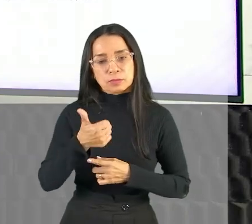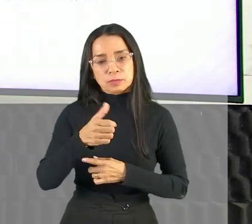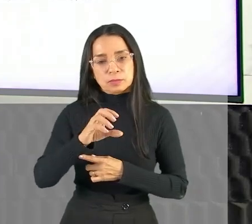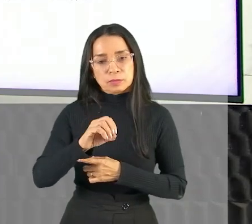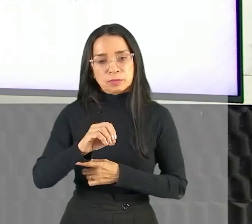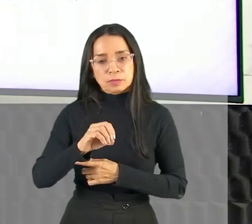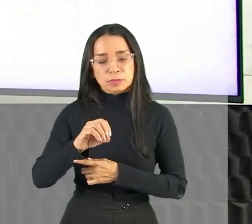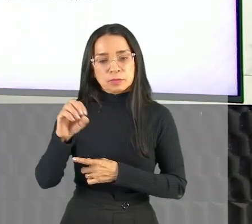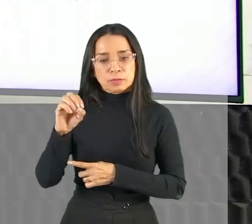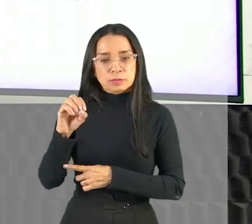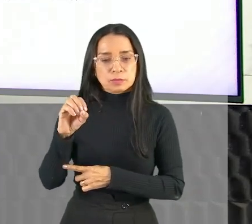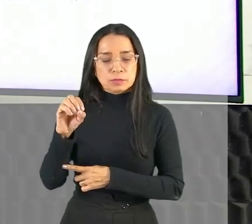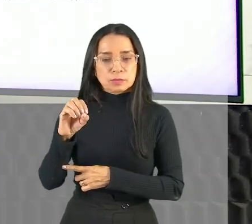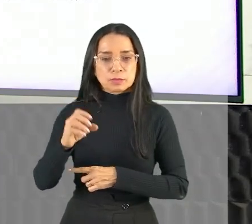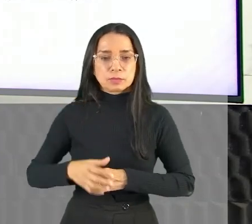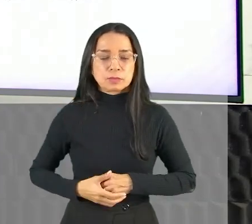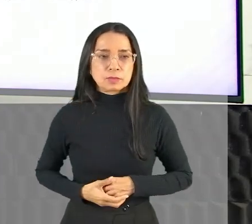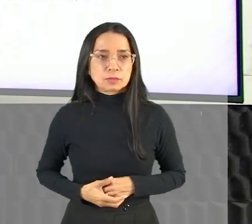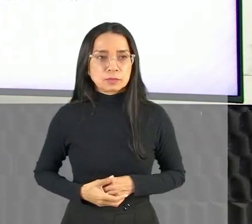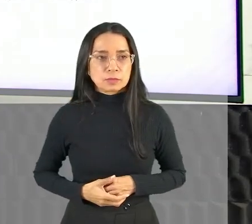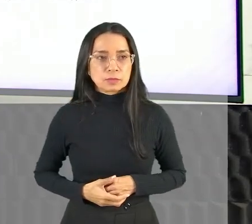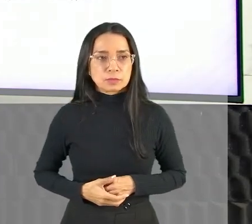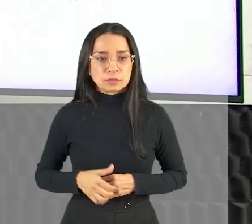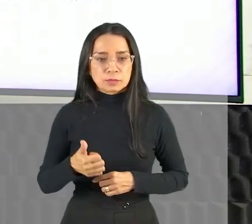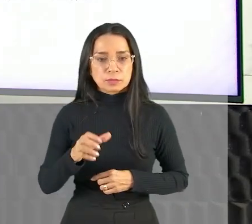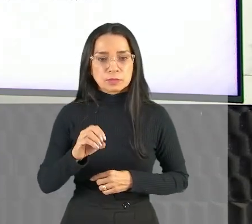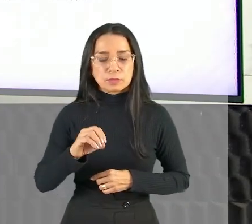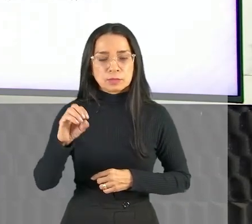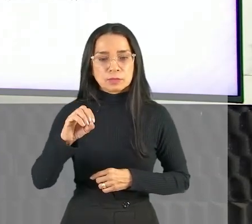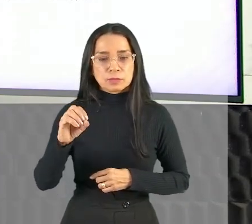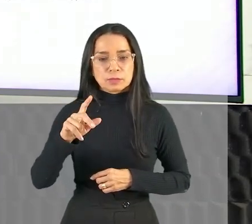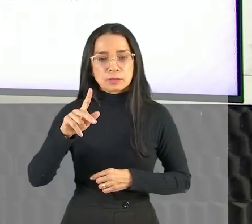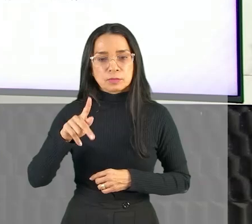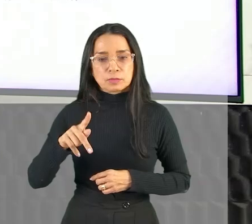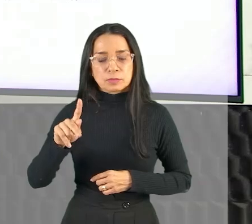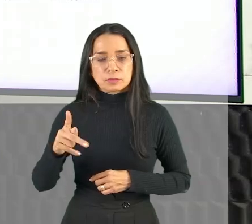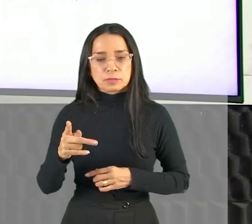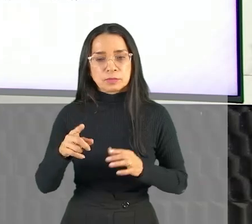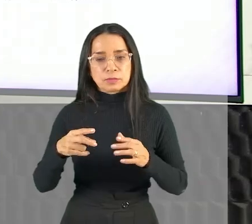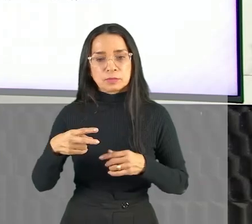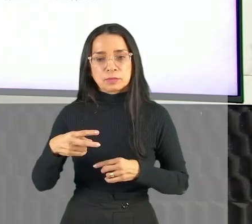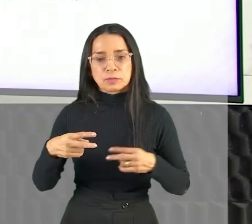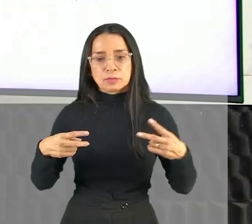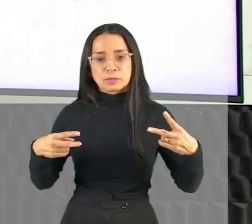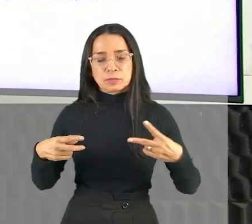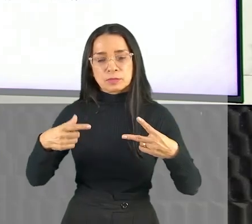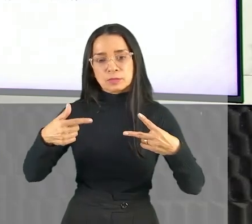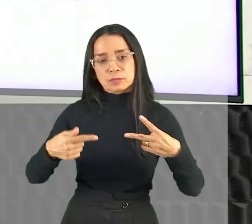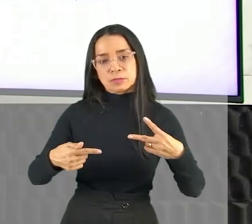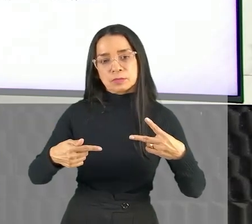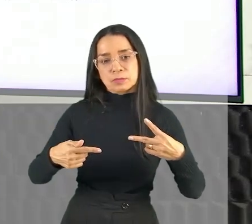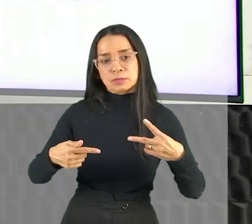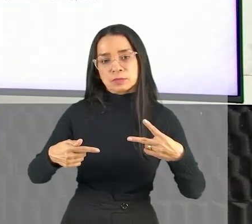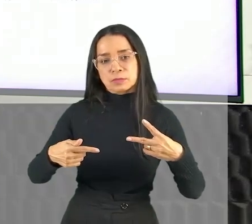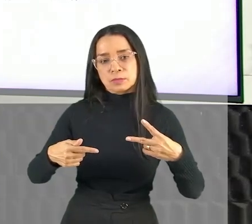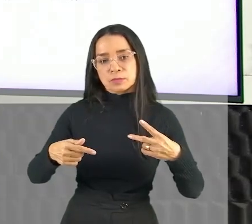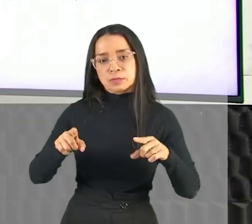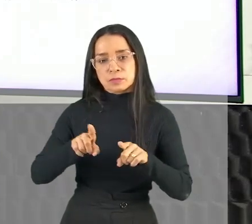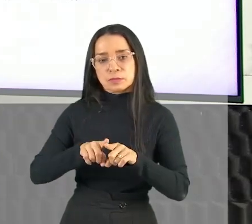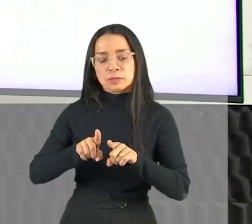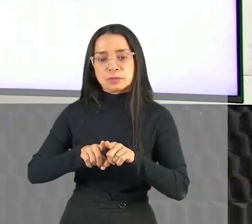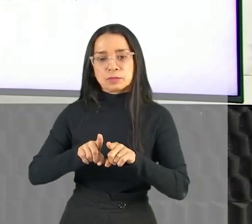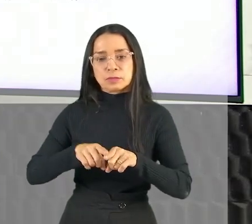10 graus. Então, vamos pegar 10 graus de pH menos do que 7, pH ácido, e vamos pegar o 10 graus